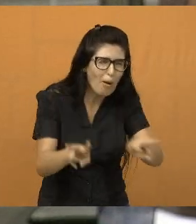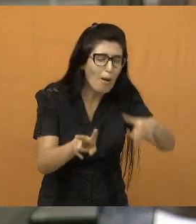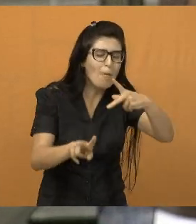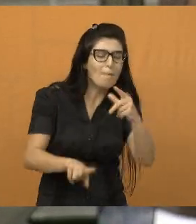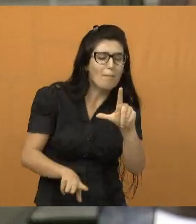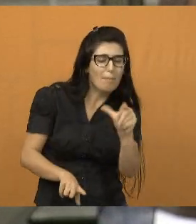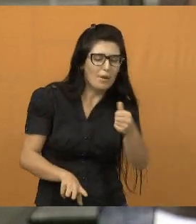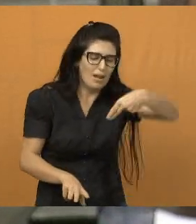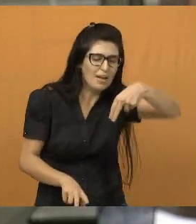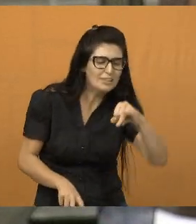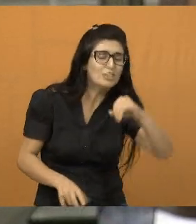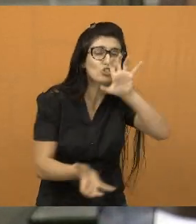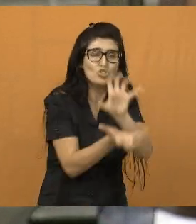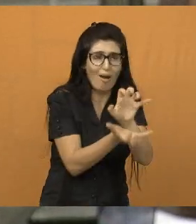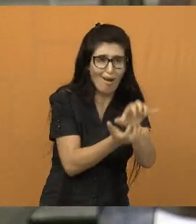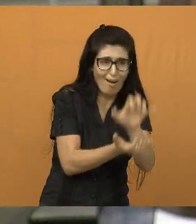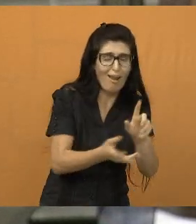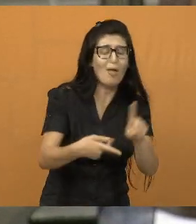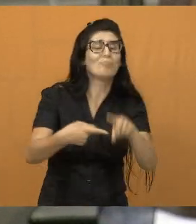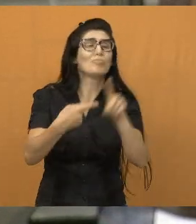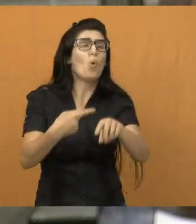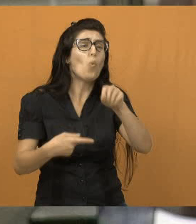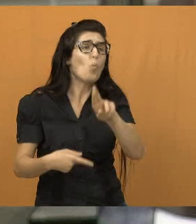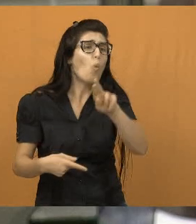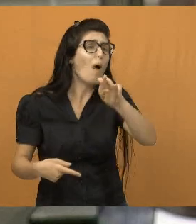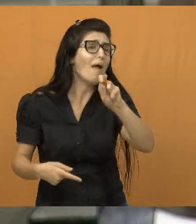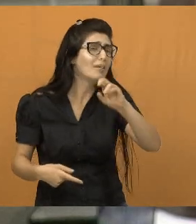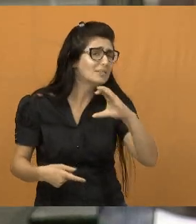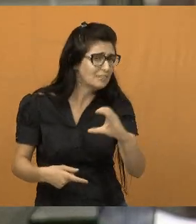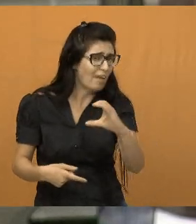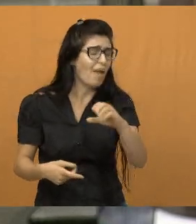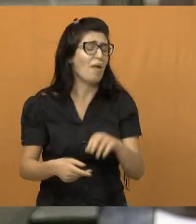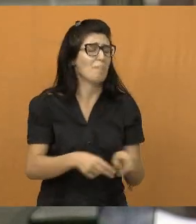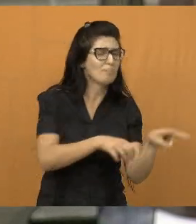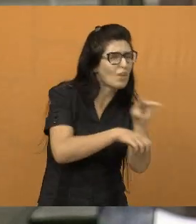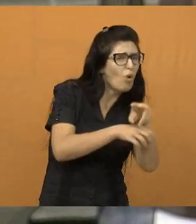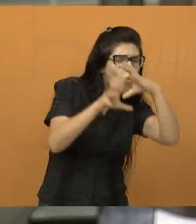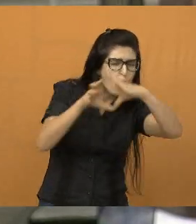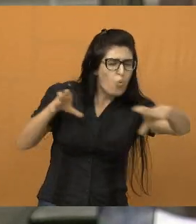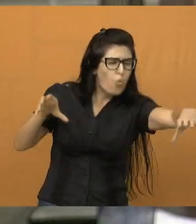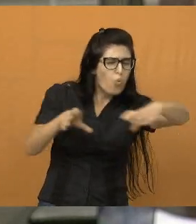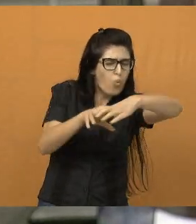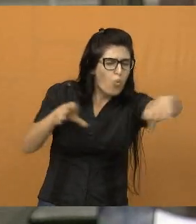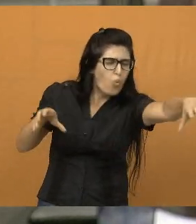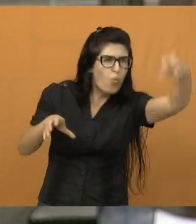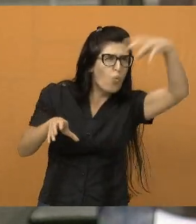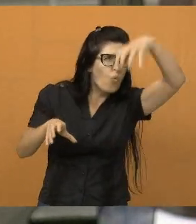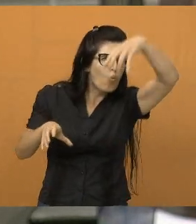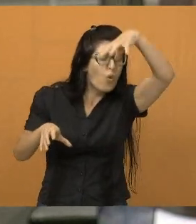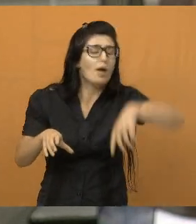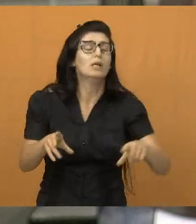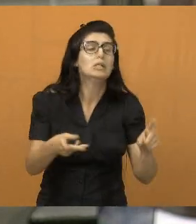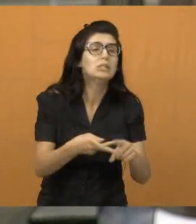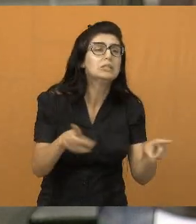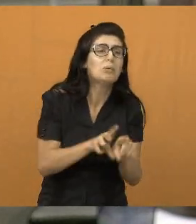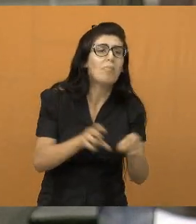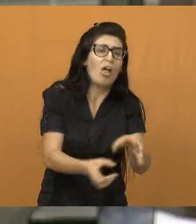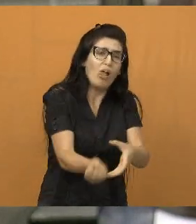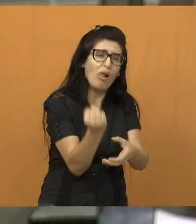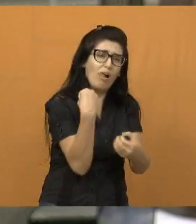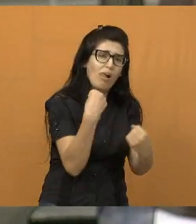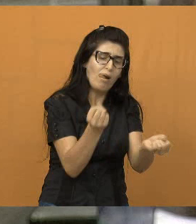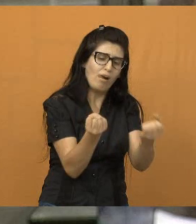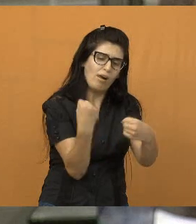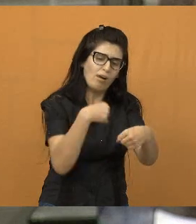de Jacareí Diagnósticos, URC, Unidade de Radiologia Clínica, prestação de serviços de